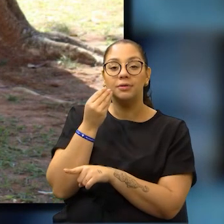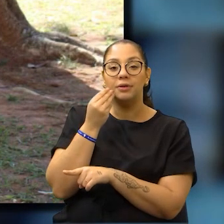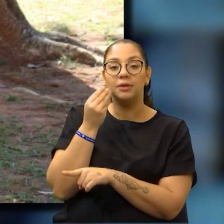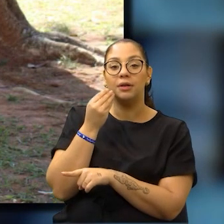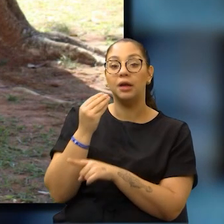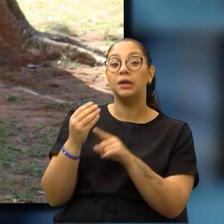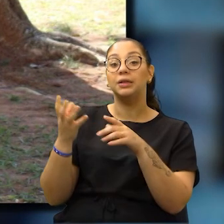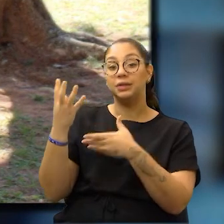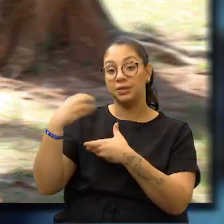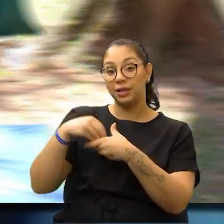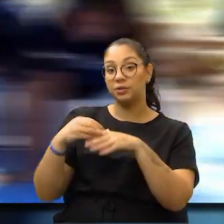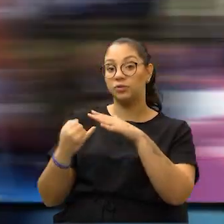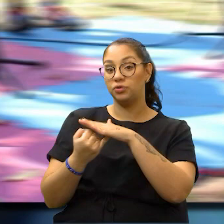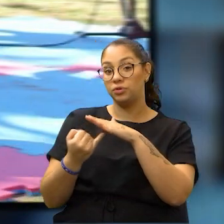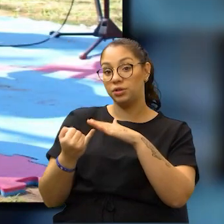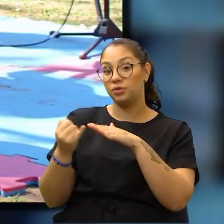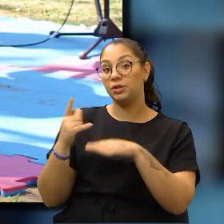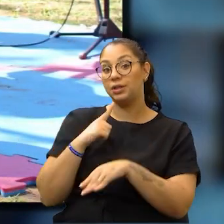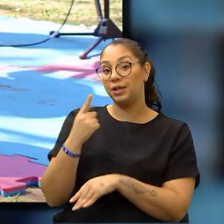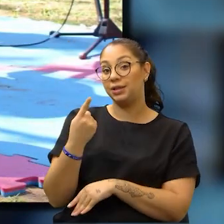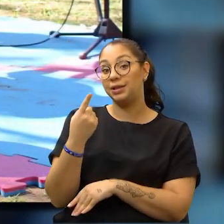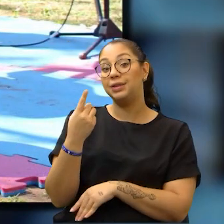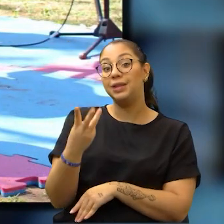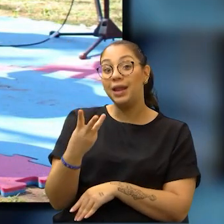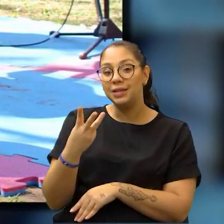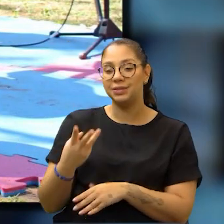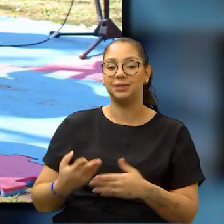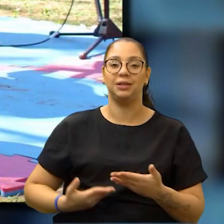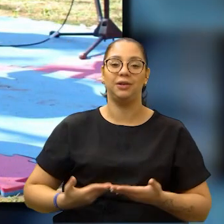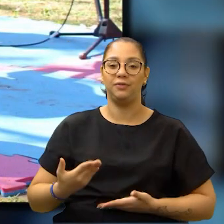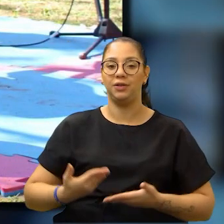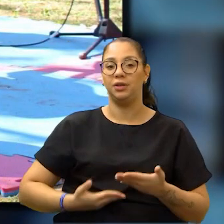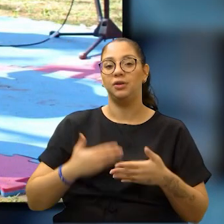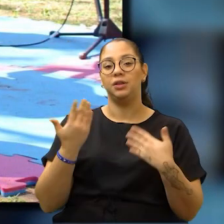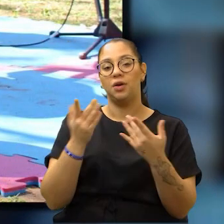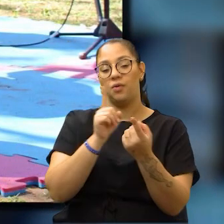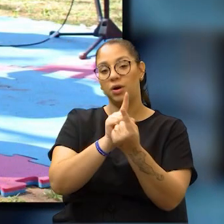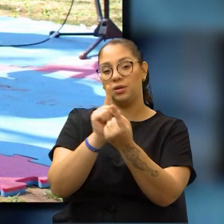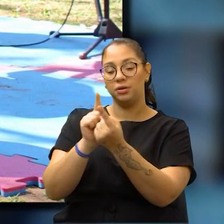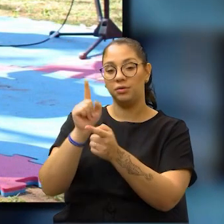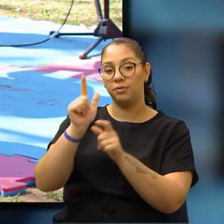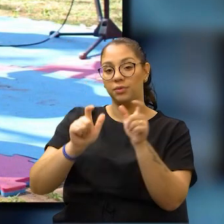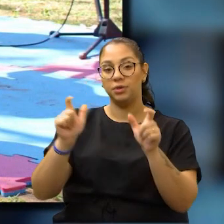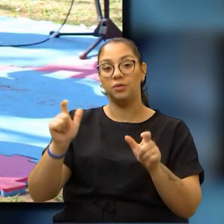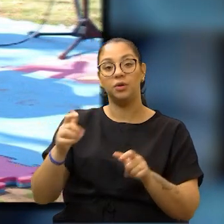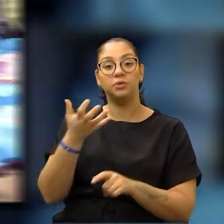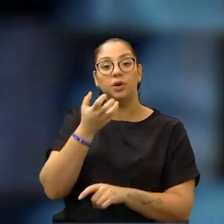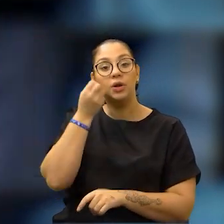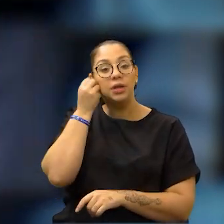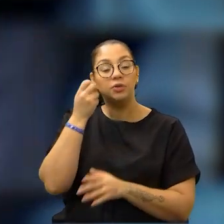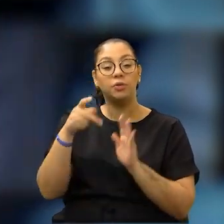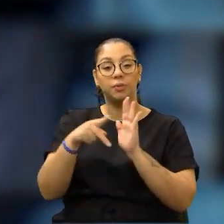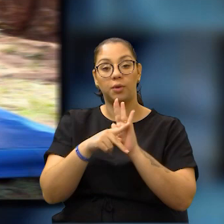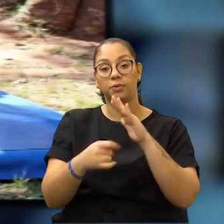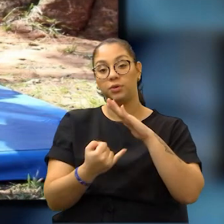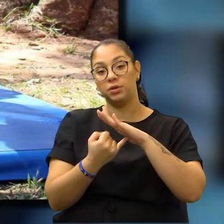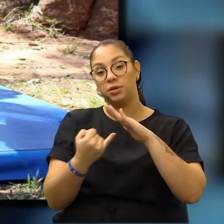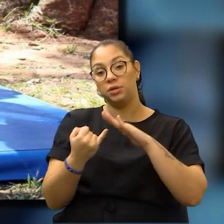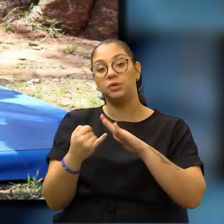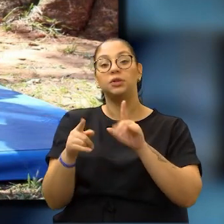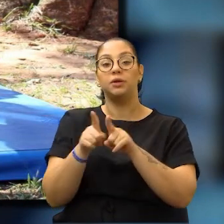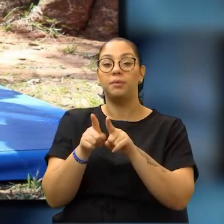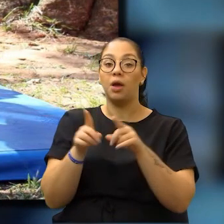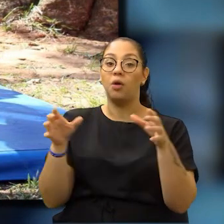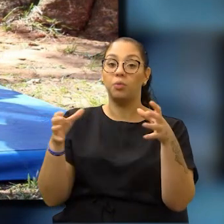A gente busca também, no Instituto, né, a gente tem 13 serviços. Então, a gente atende os acolhidos